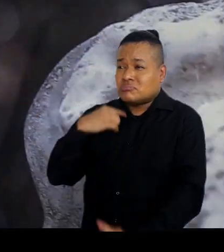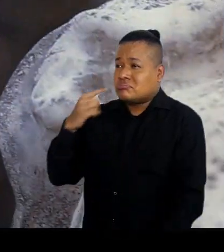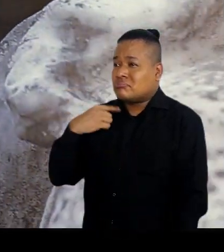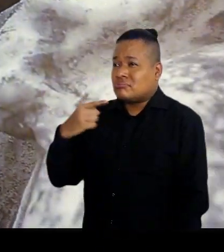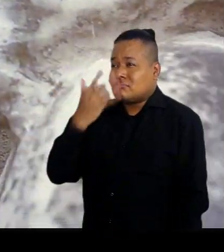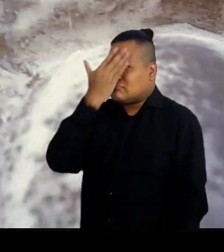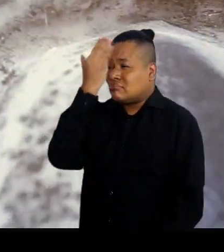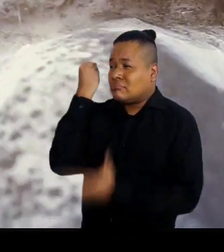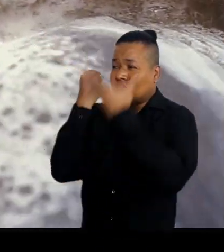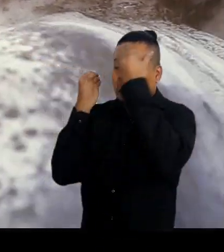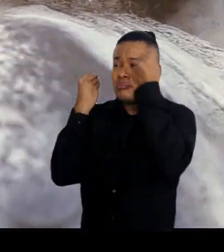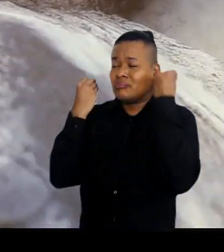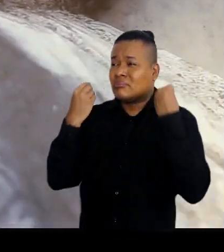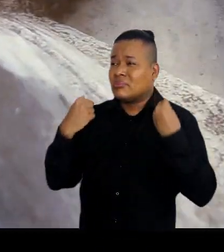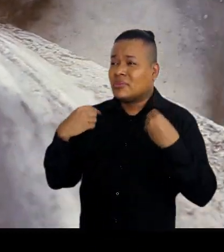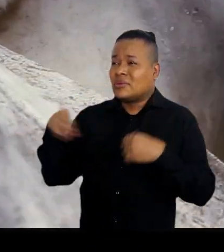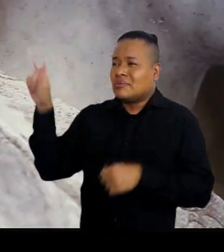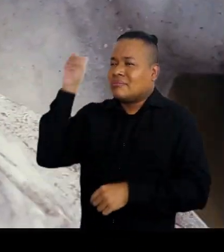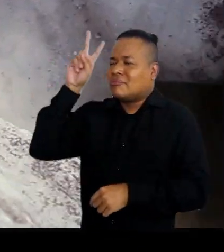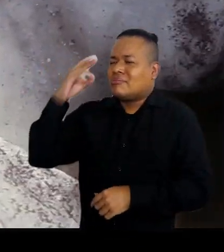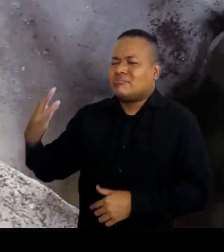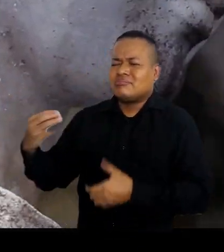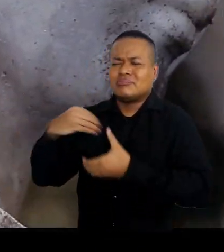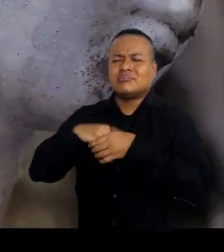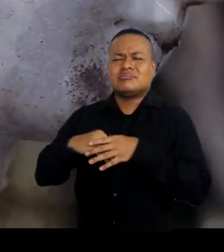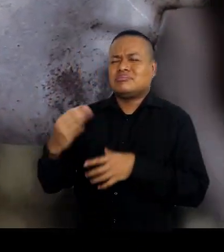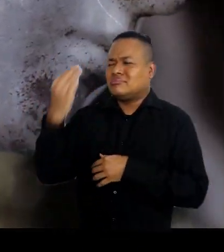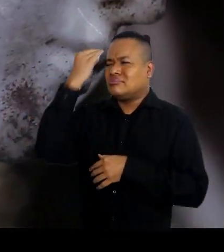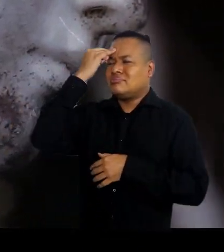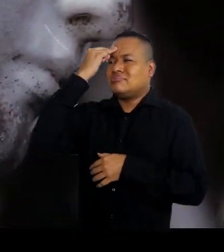Mas não conseguiu apagar as nossas recordações.